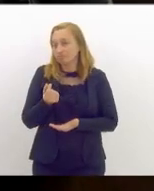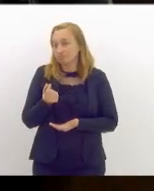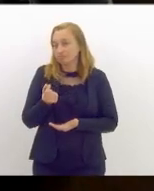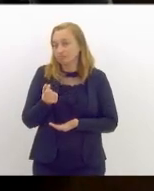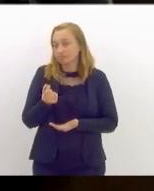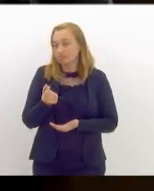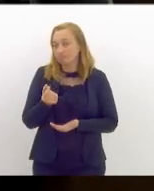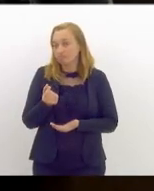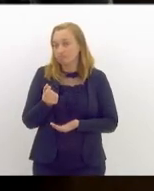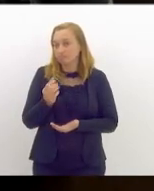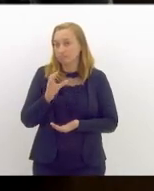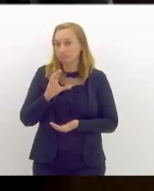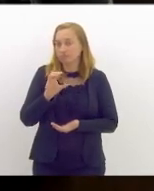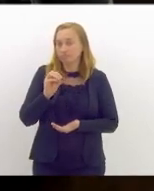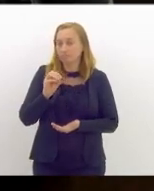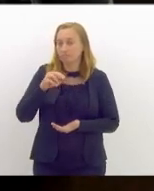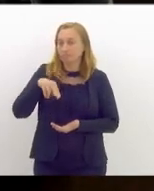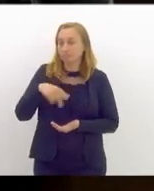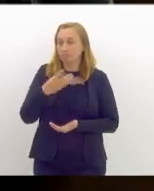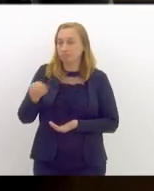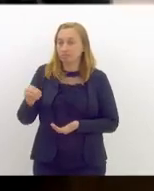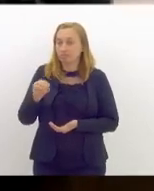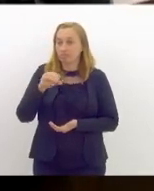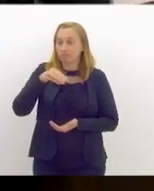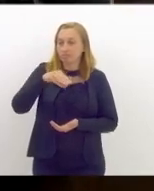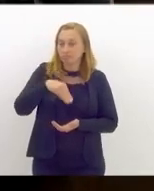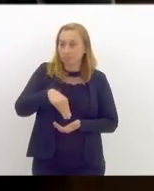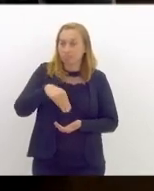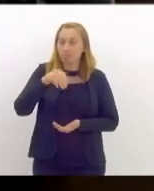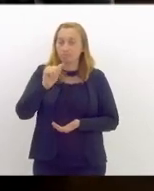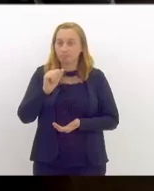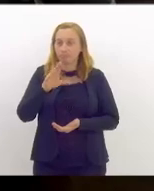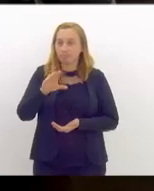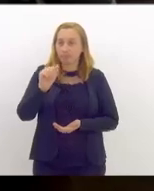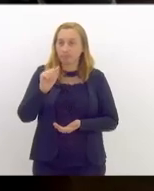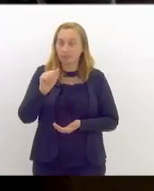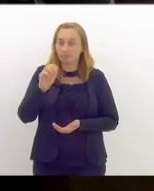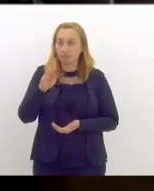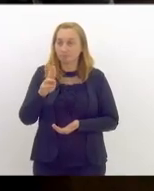Conceição de Macabu e Carapebus